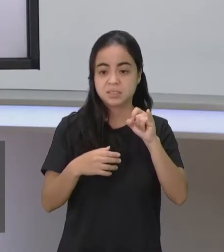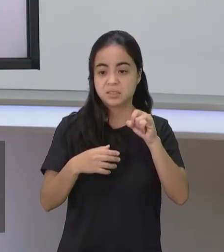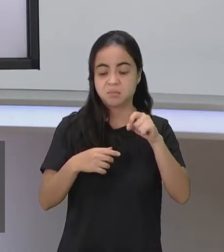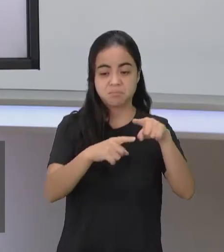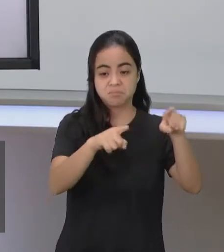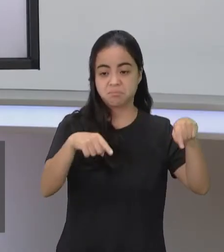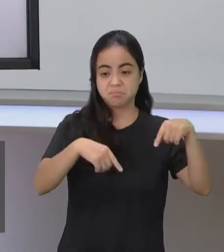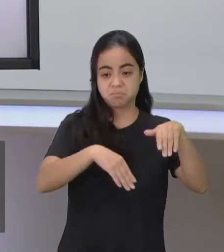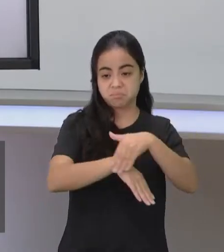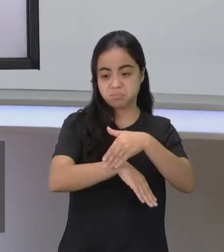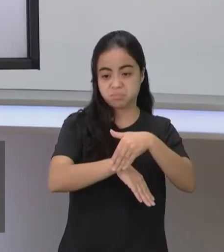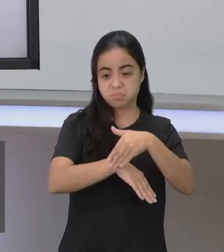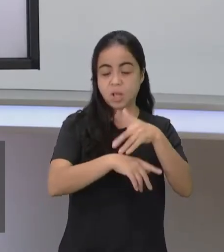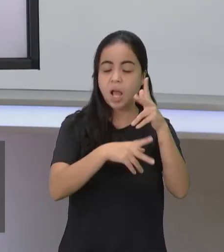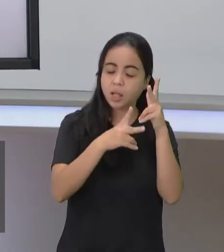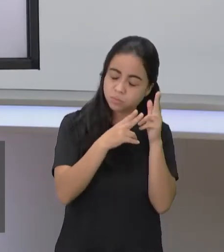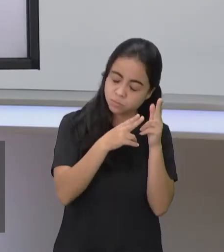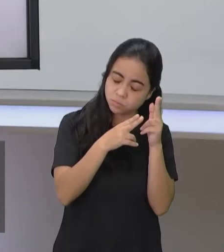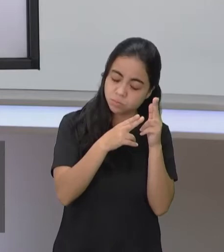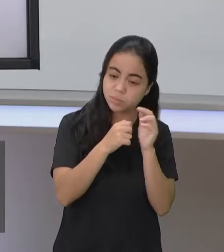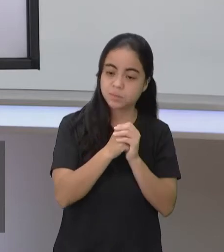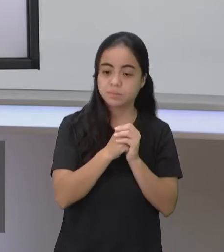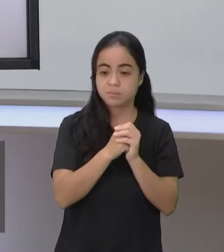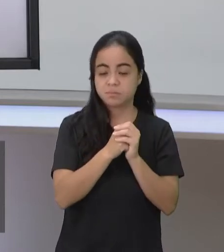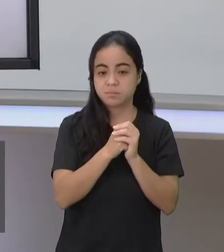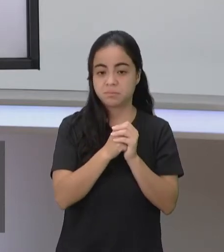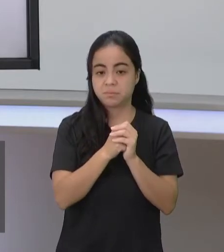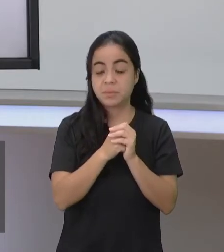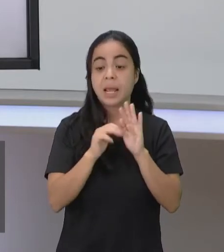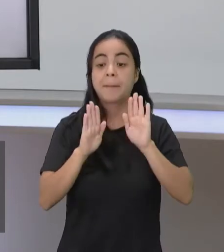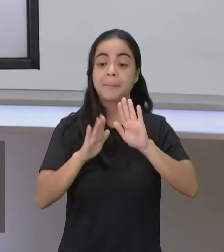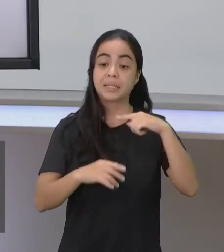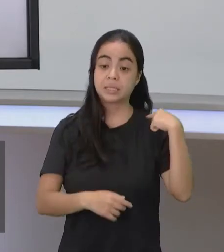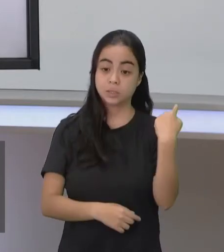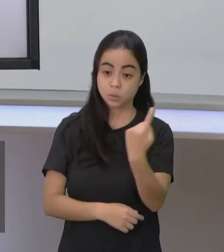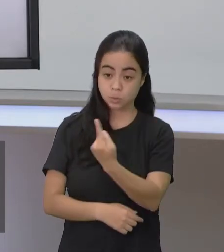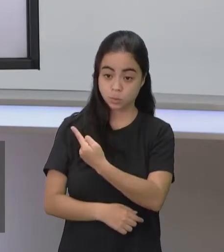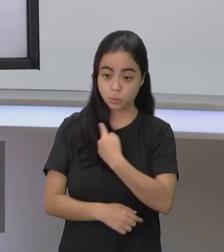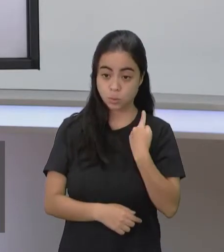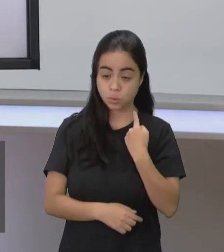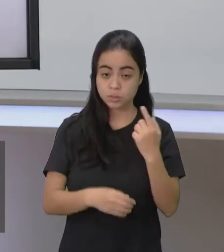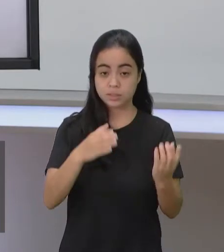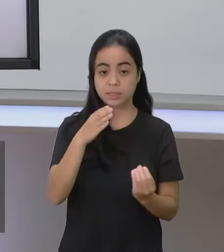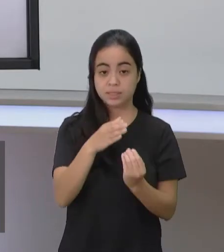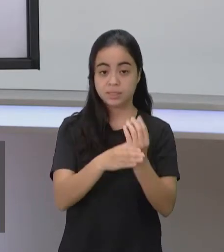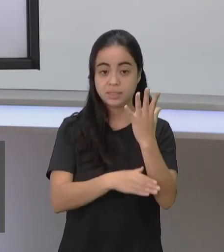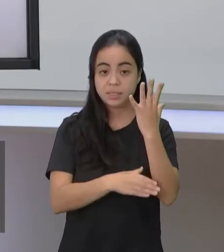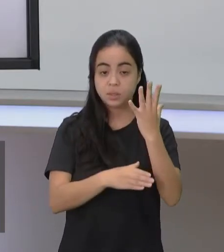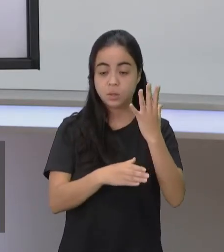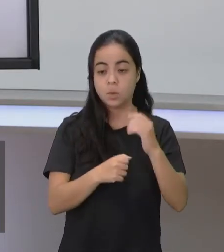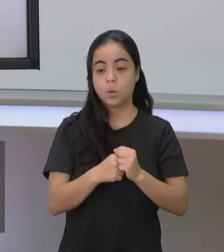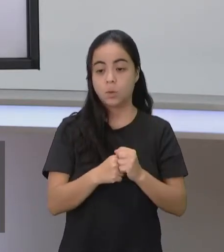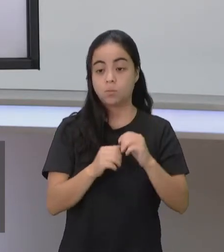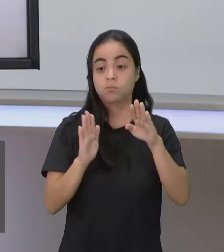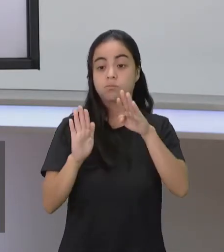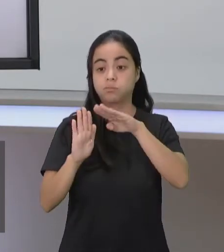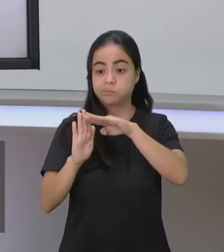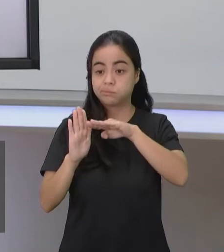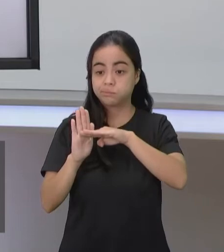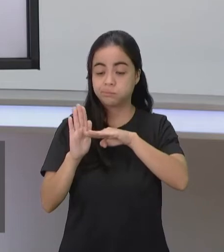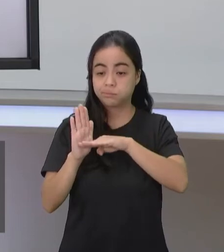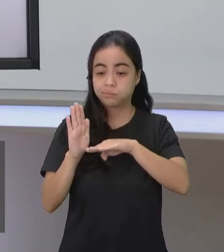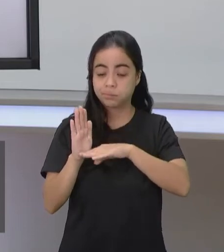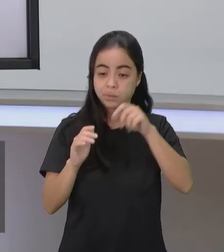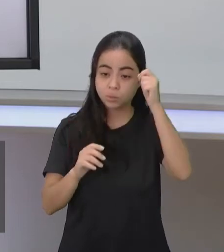quintal, se ele está em cima do armário, ele vai dormir onde ele está. Pra gente, como a gente criou, né, todos esses parâmetros